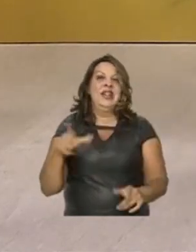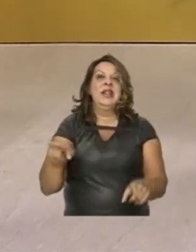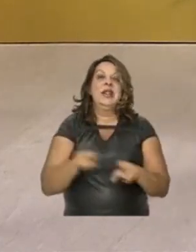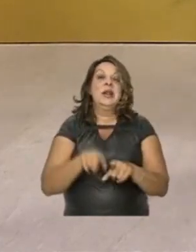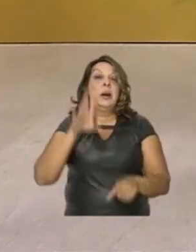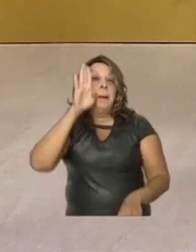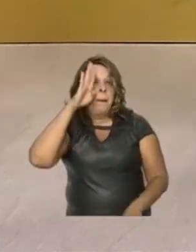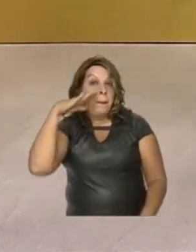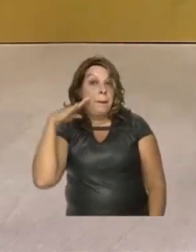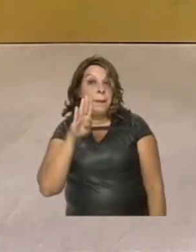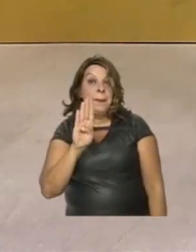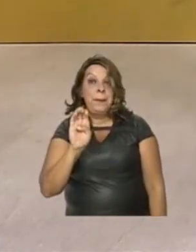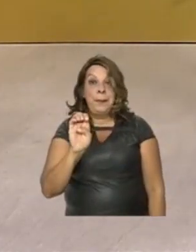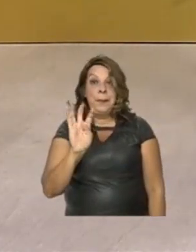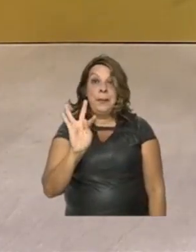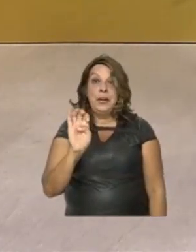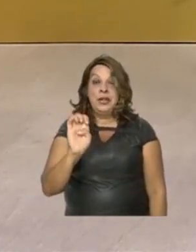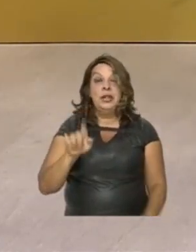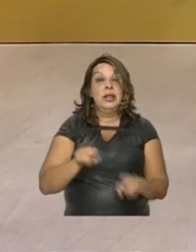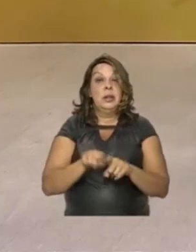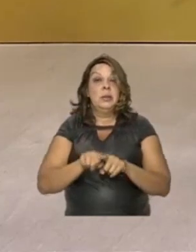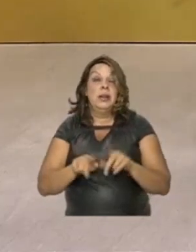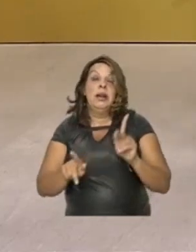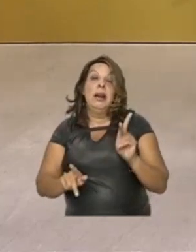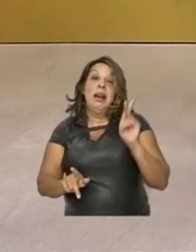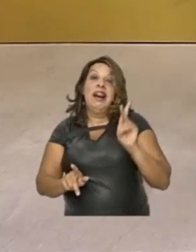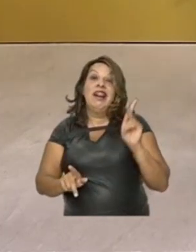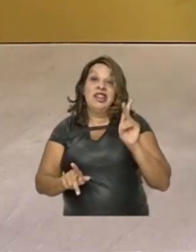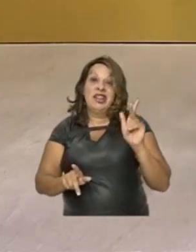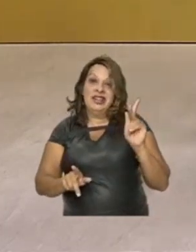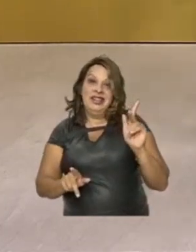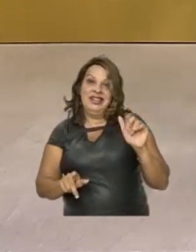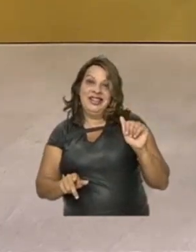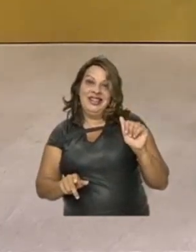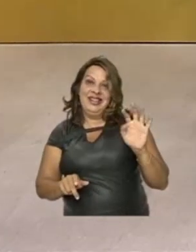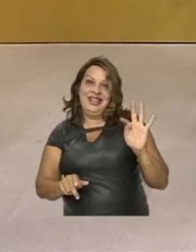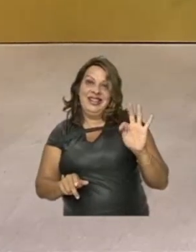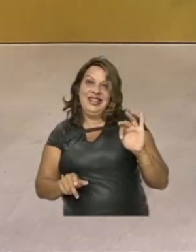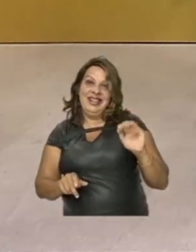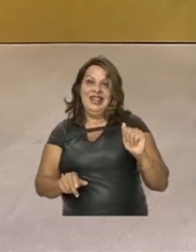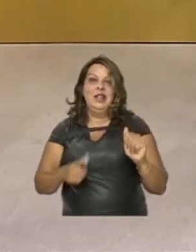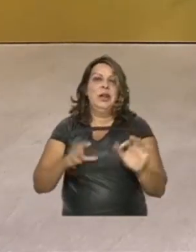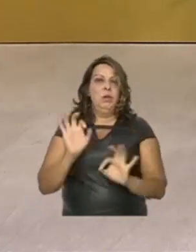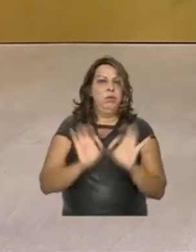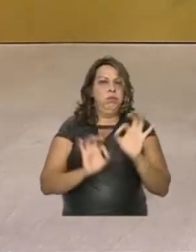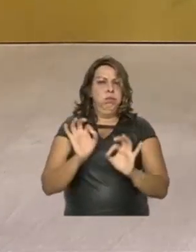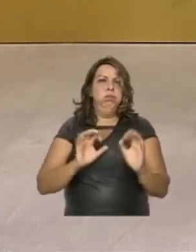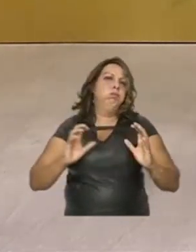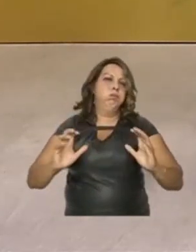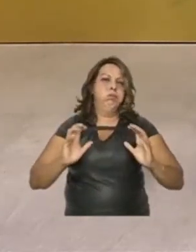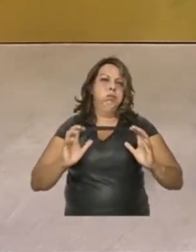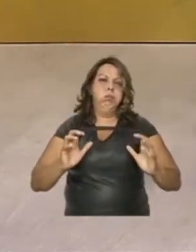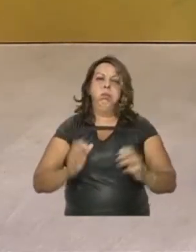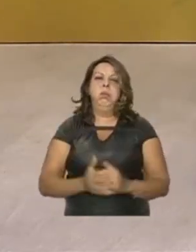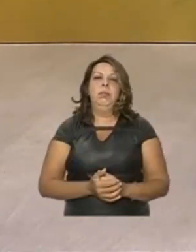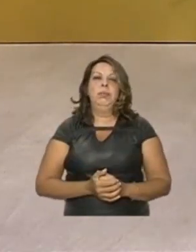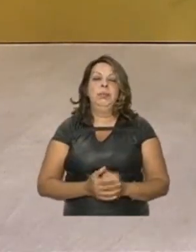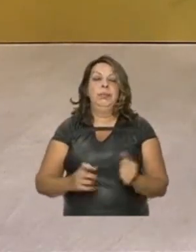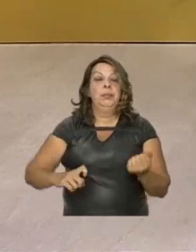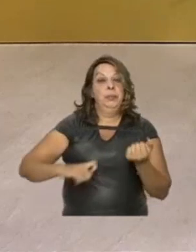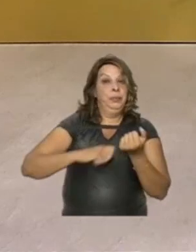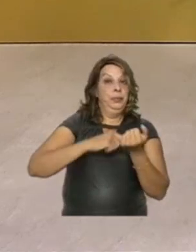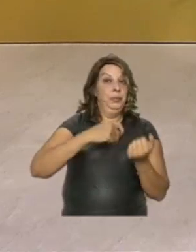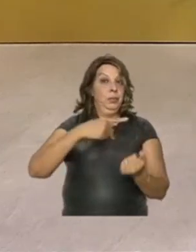Elizabeth Freitas, da Kátia Rezende, que já estarão conosco, comandando o nosso globo aqui. É isso aí, viu, gente? Ó, o Caju Cap é um título